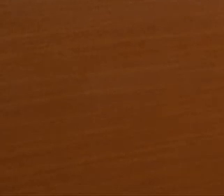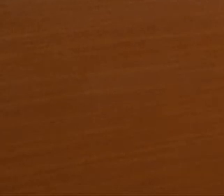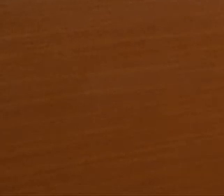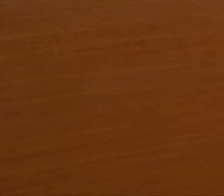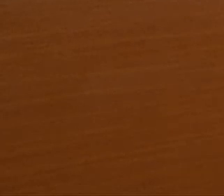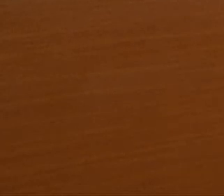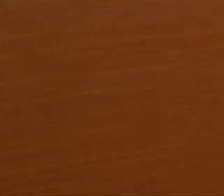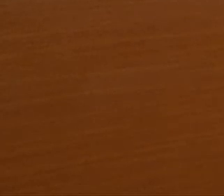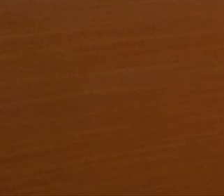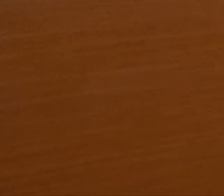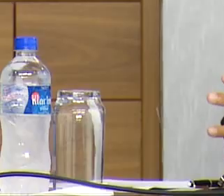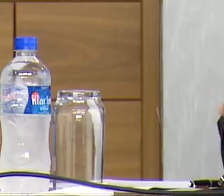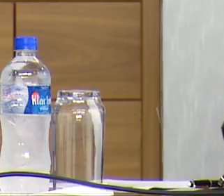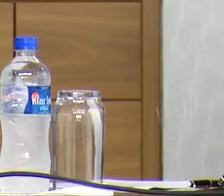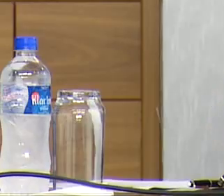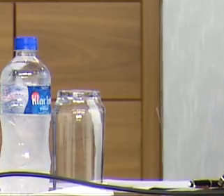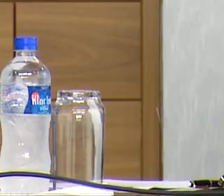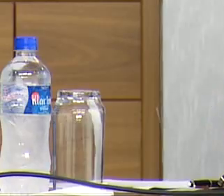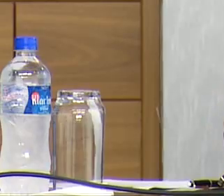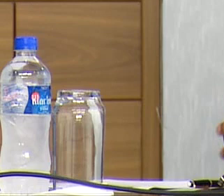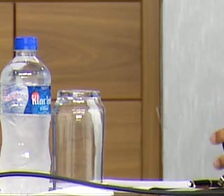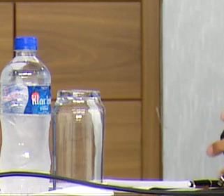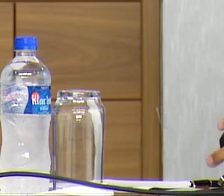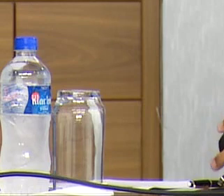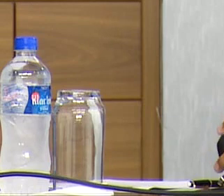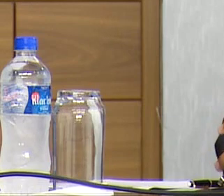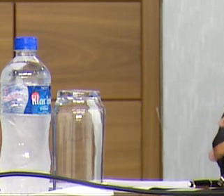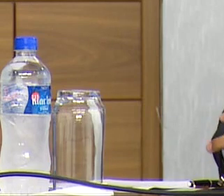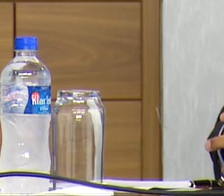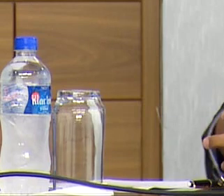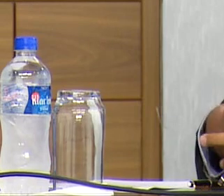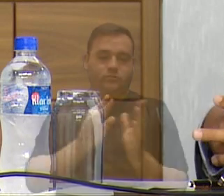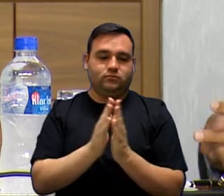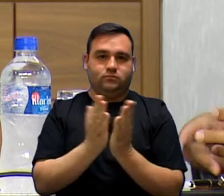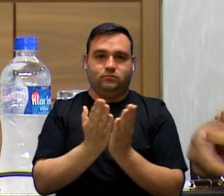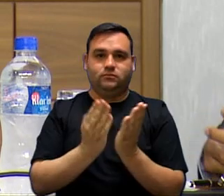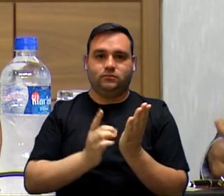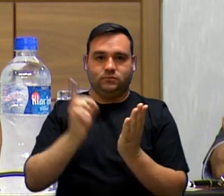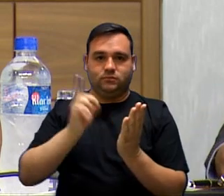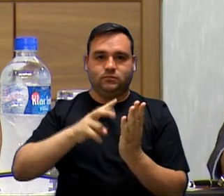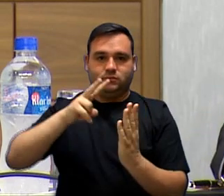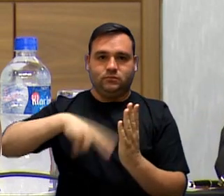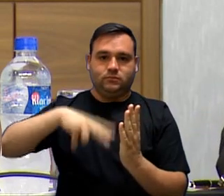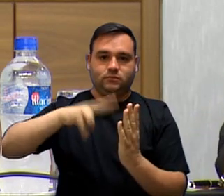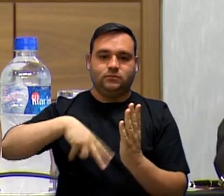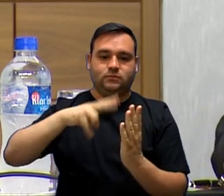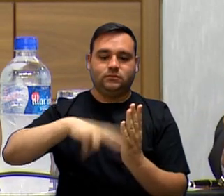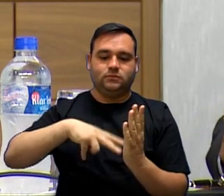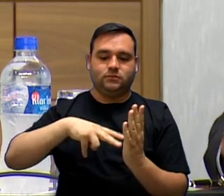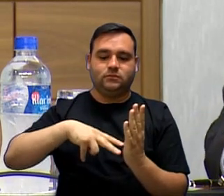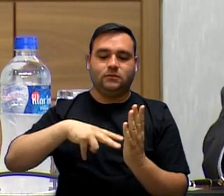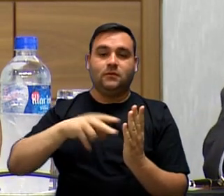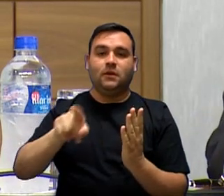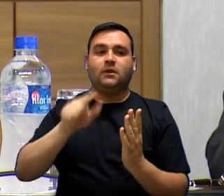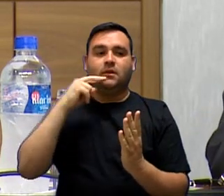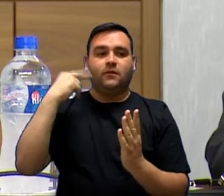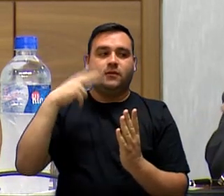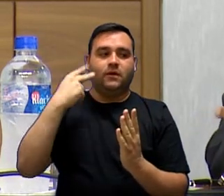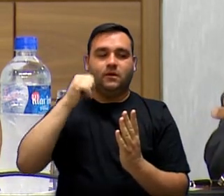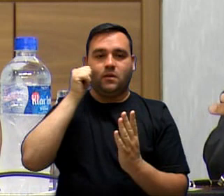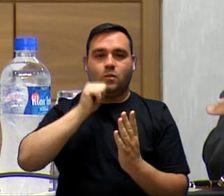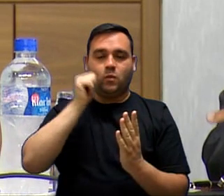Convido a todos para que, em posição de respeito, fiquemos em pé e ouvimos a leitura de um trecho da Bíblia pela nossa